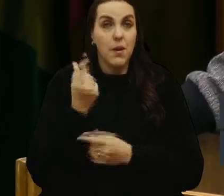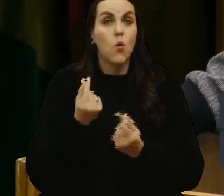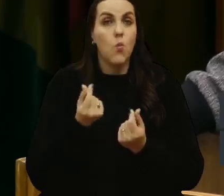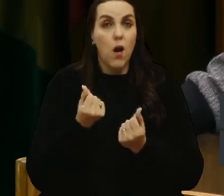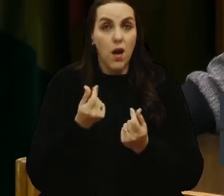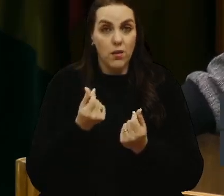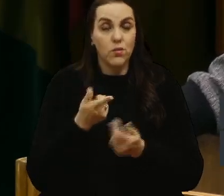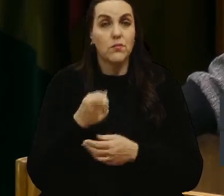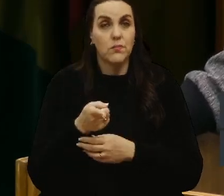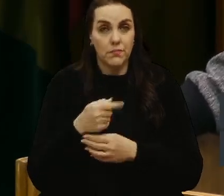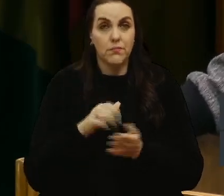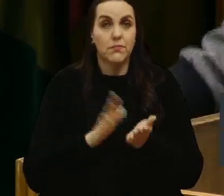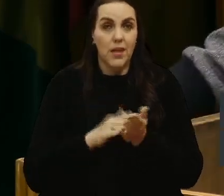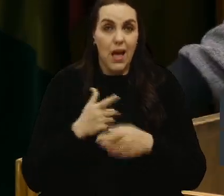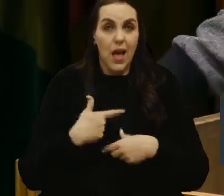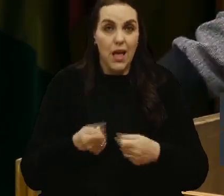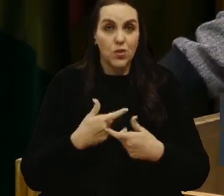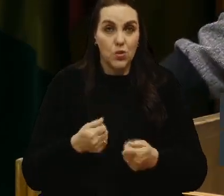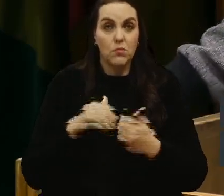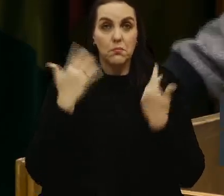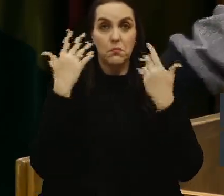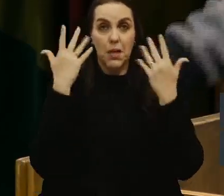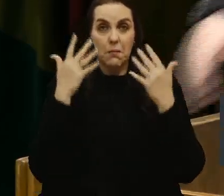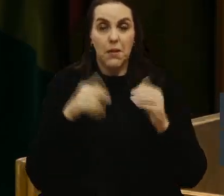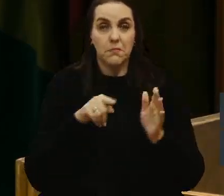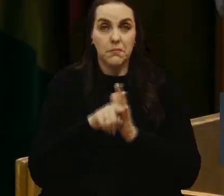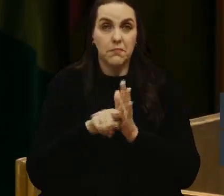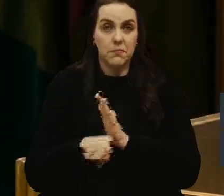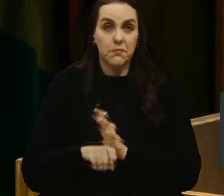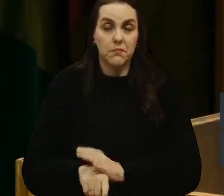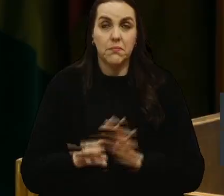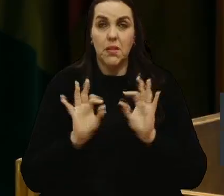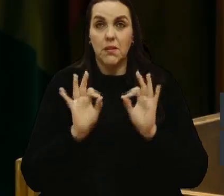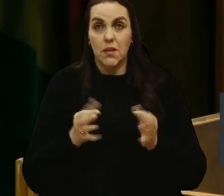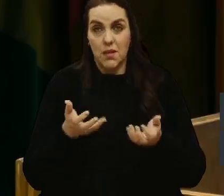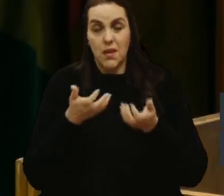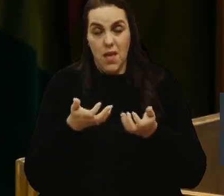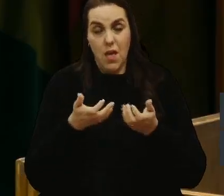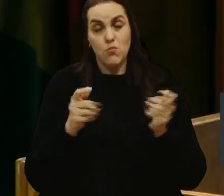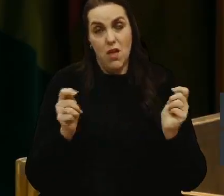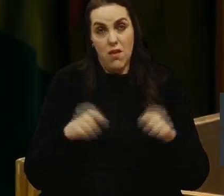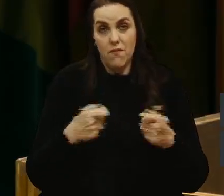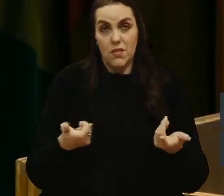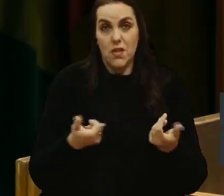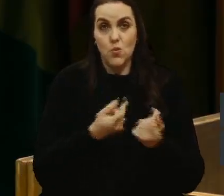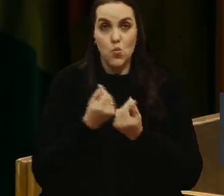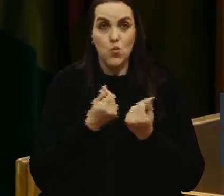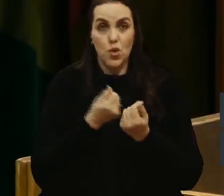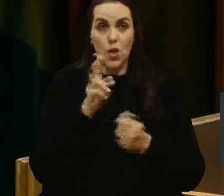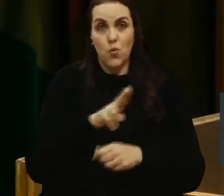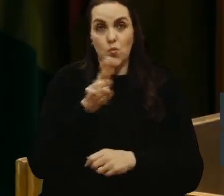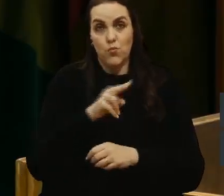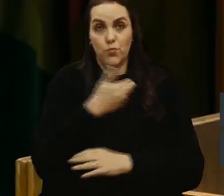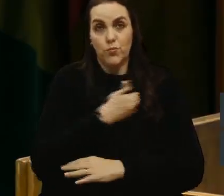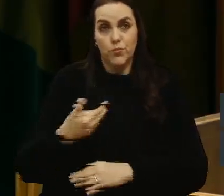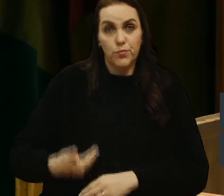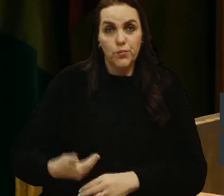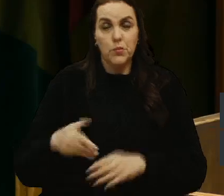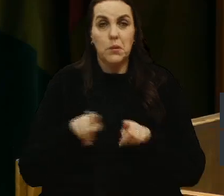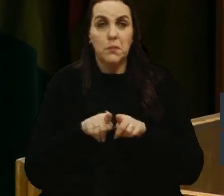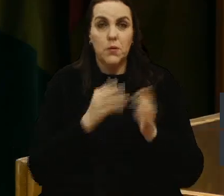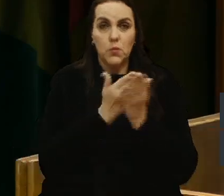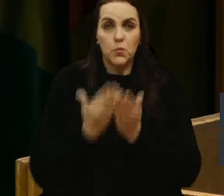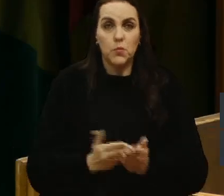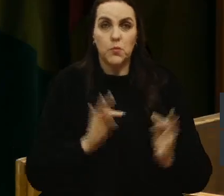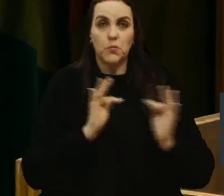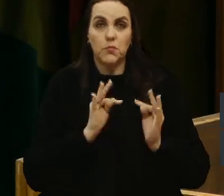parabéns pelos questionamentos, porque de forma efetiva o que nós defendemos é a eficiência da máquina pública e mais do que isso, que haja um estudo técnico para garantir que haja